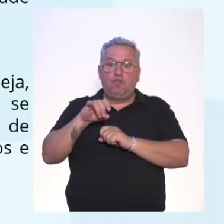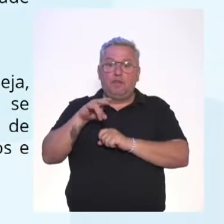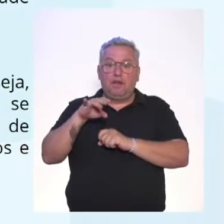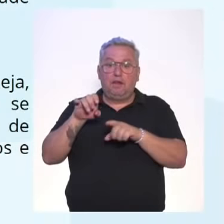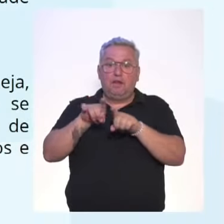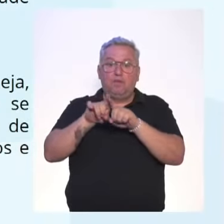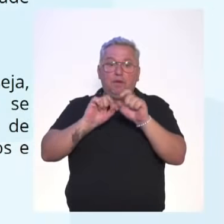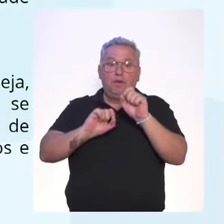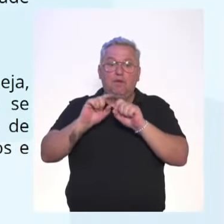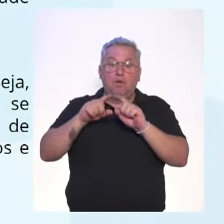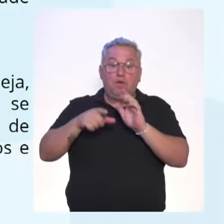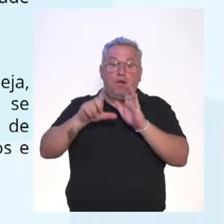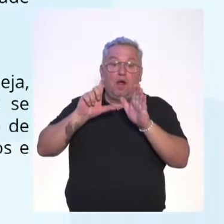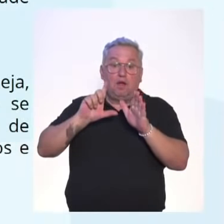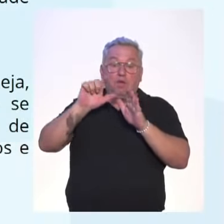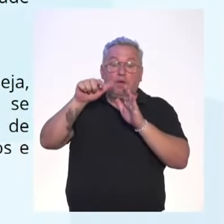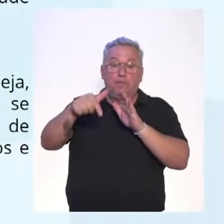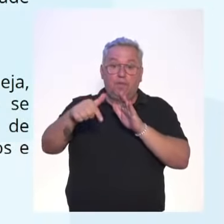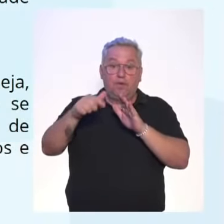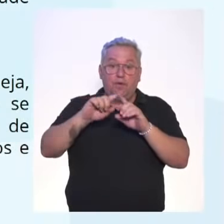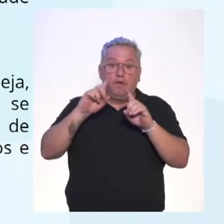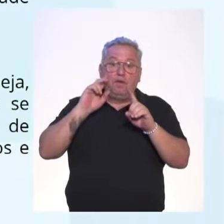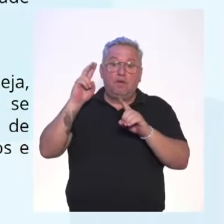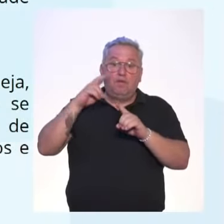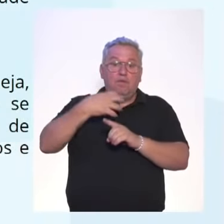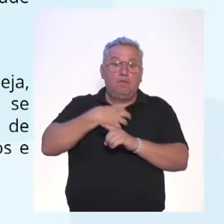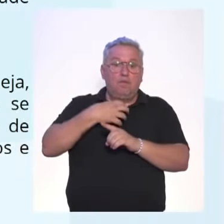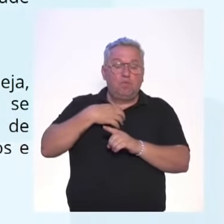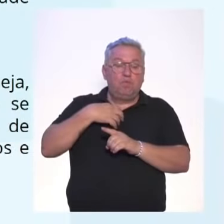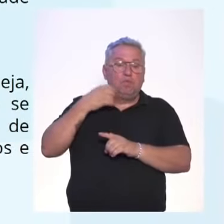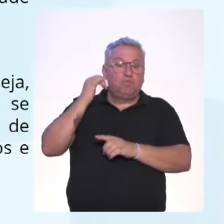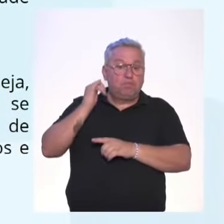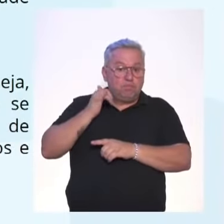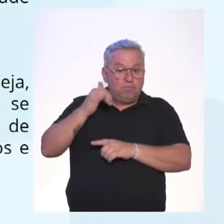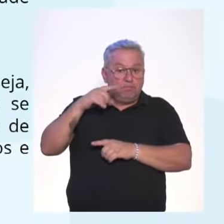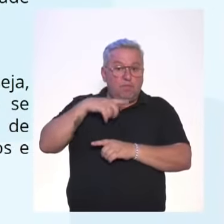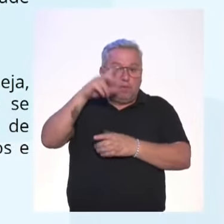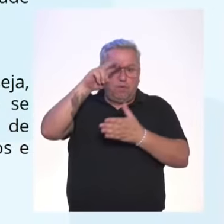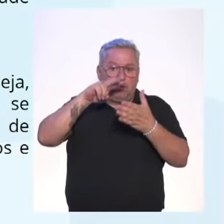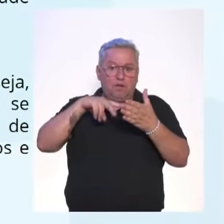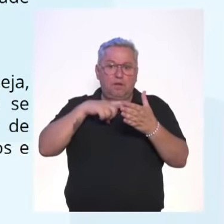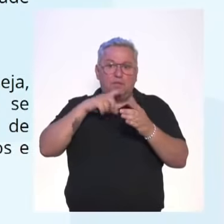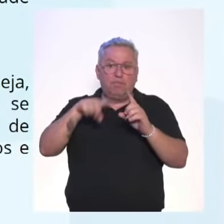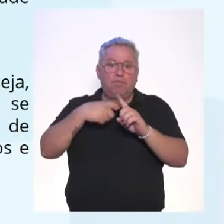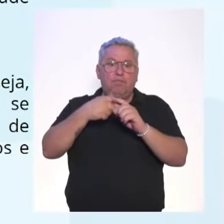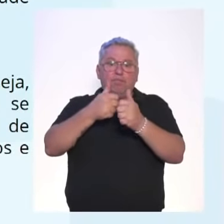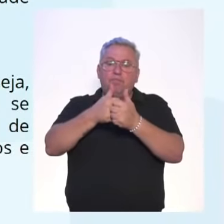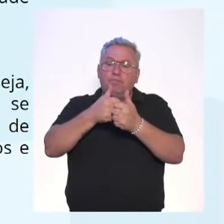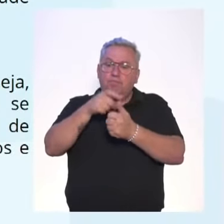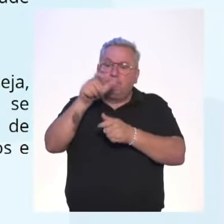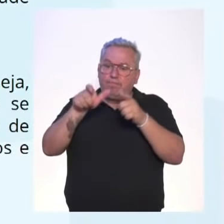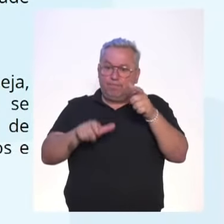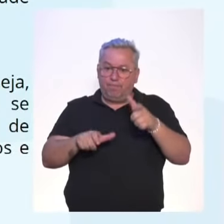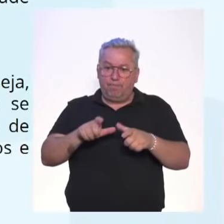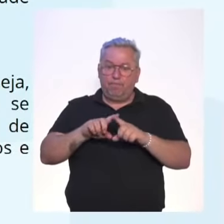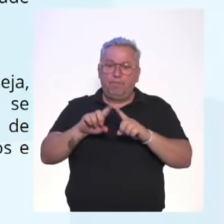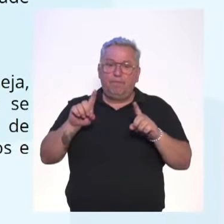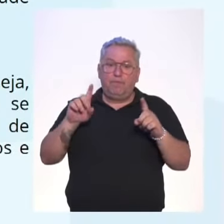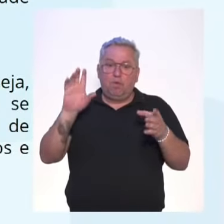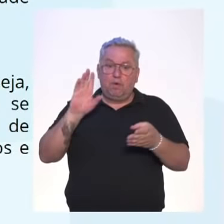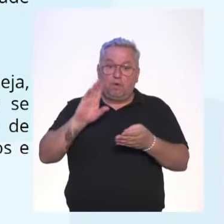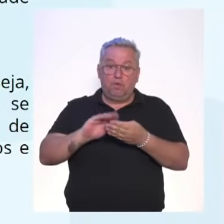né que podem vir antes ou depois das falas esse modo de discurso faz o leitor terá a sensação de maior proximidade com os personagens estão para